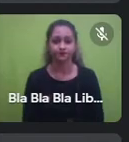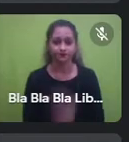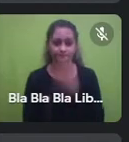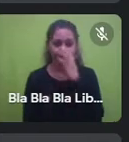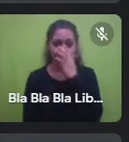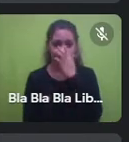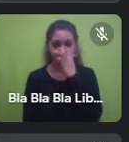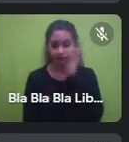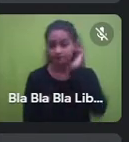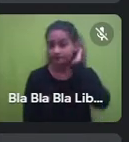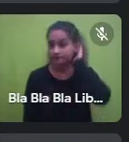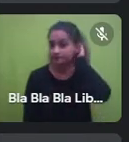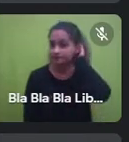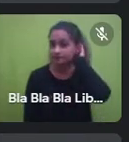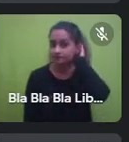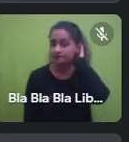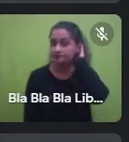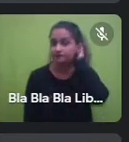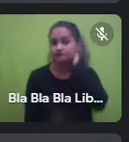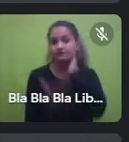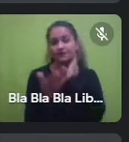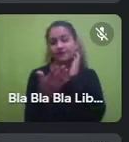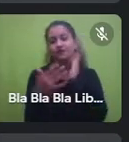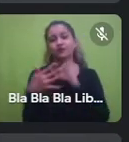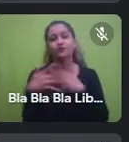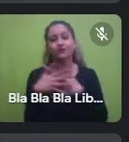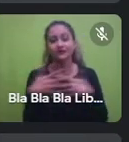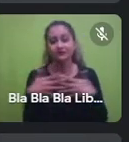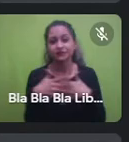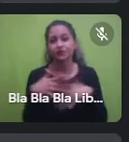E aqui o tecido hepático, né,